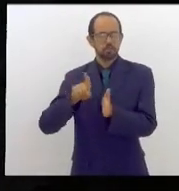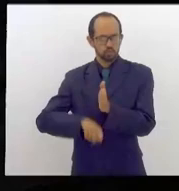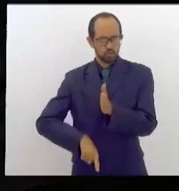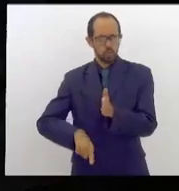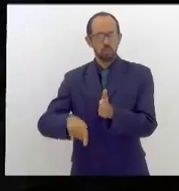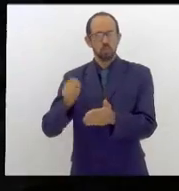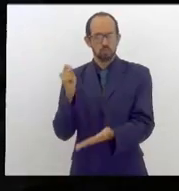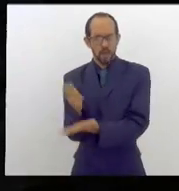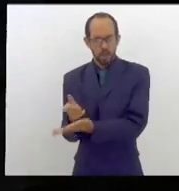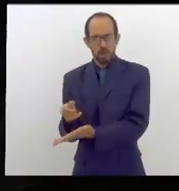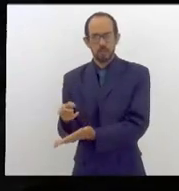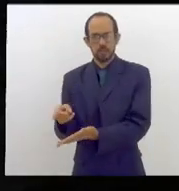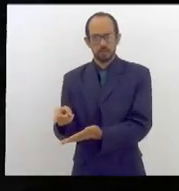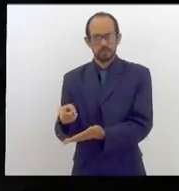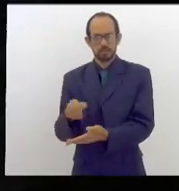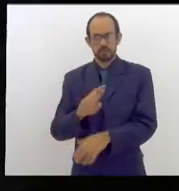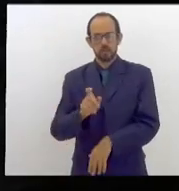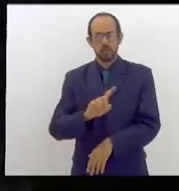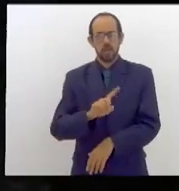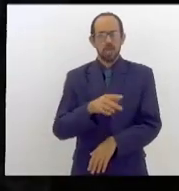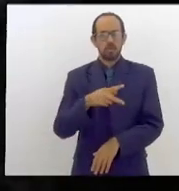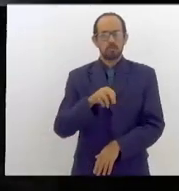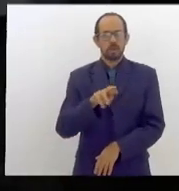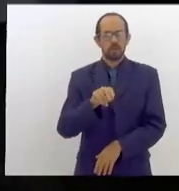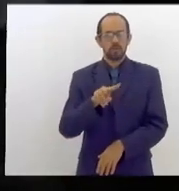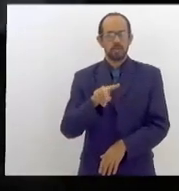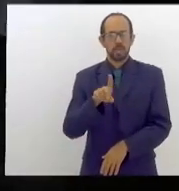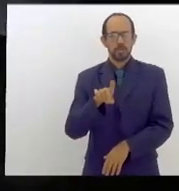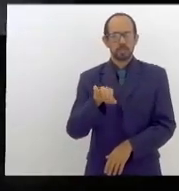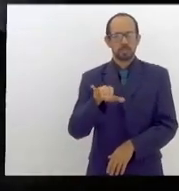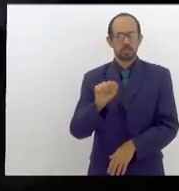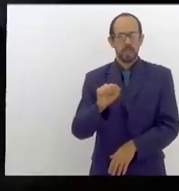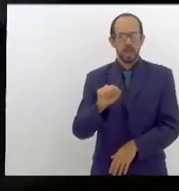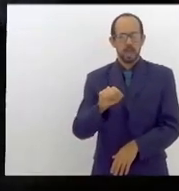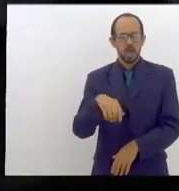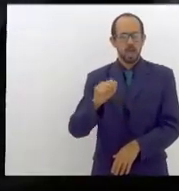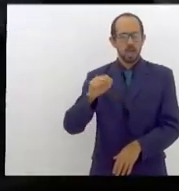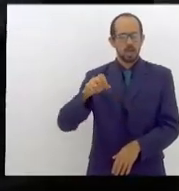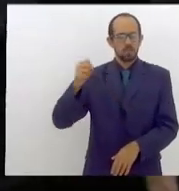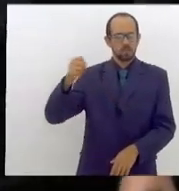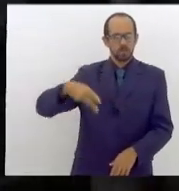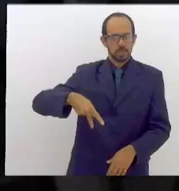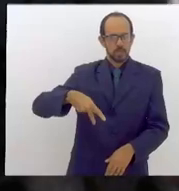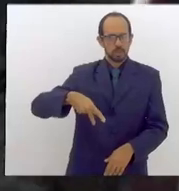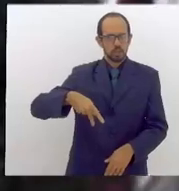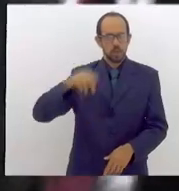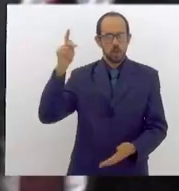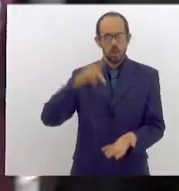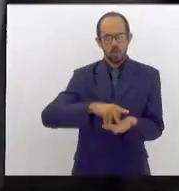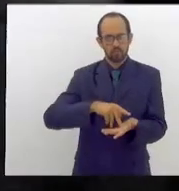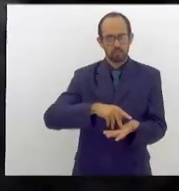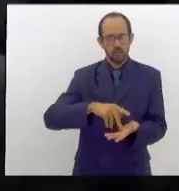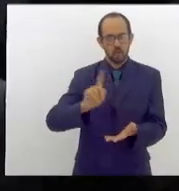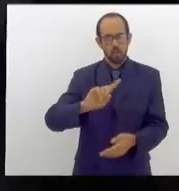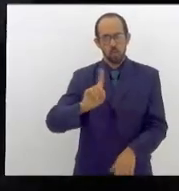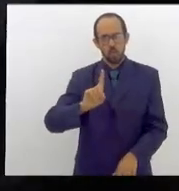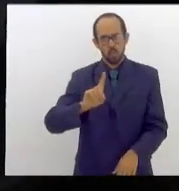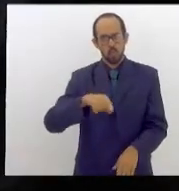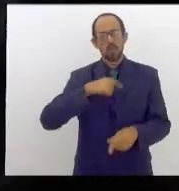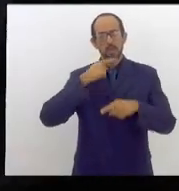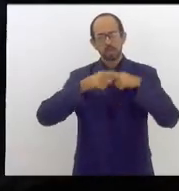trata da Previdência oficial obrigatória e entre as dúvidas que foram